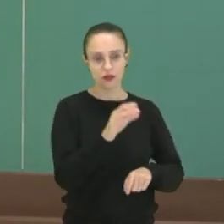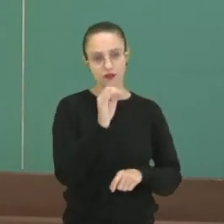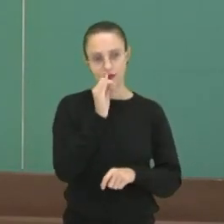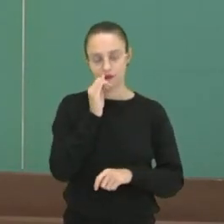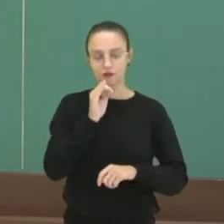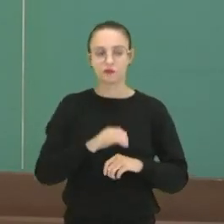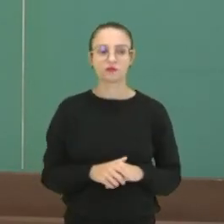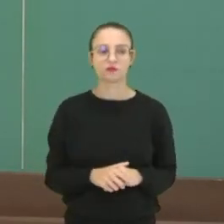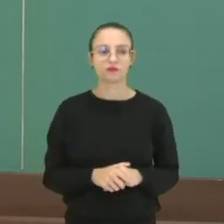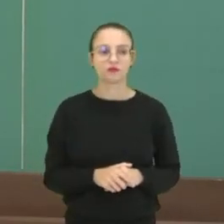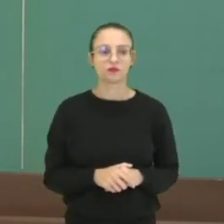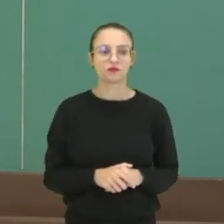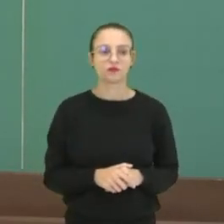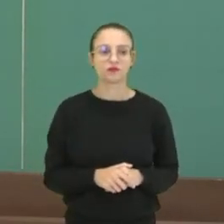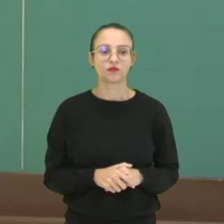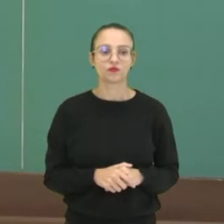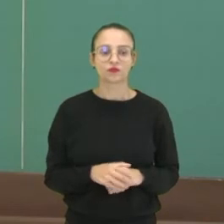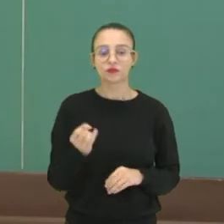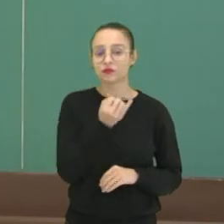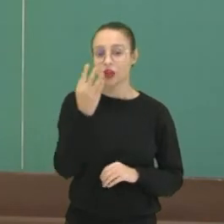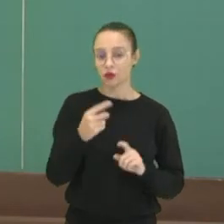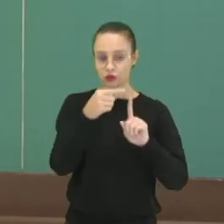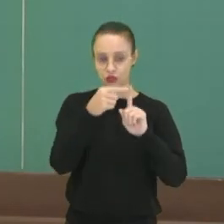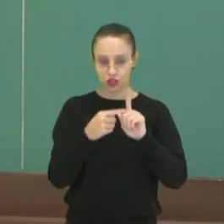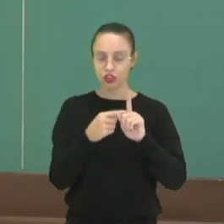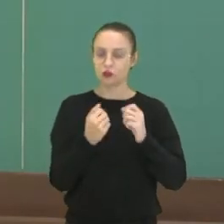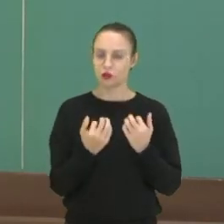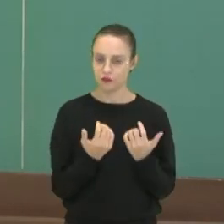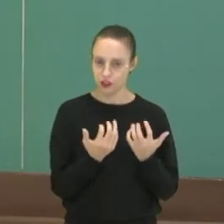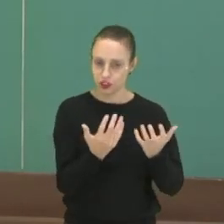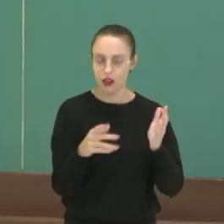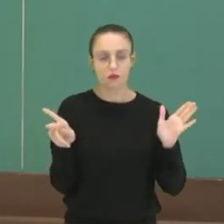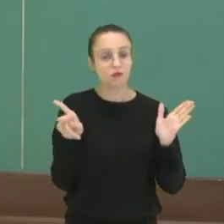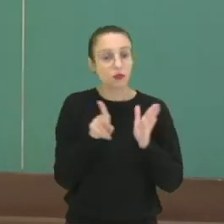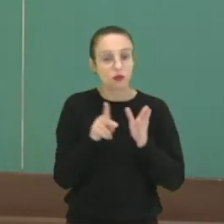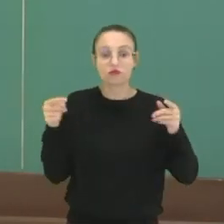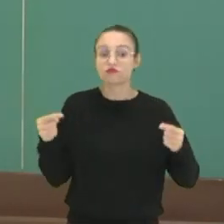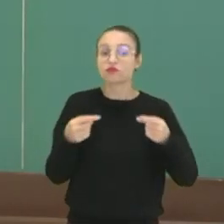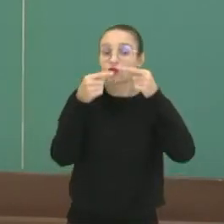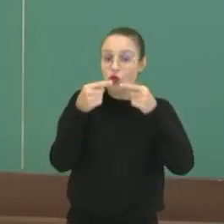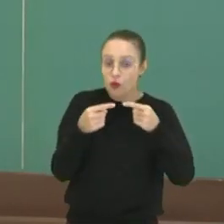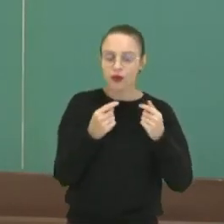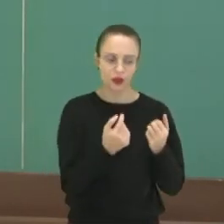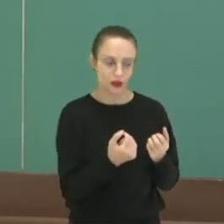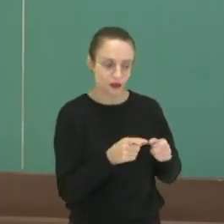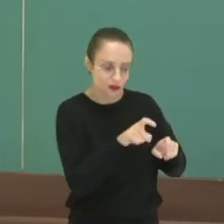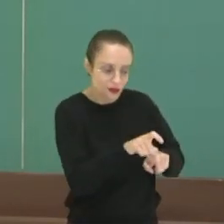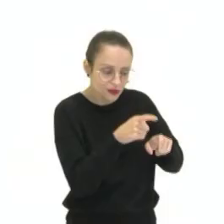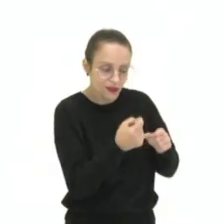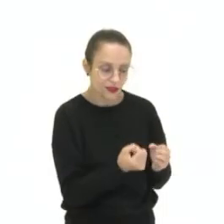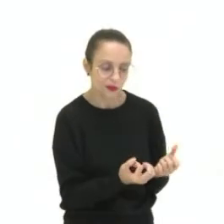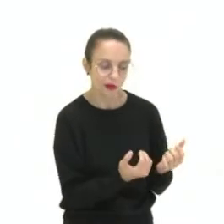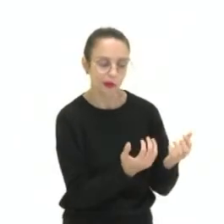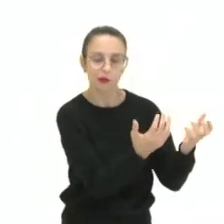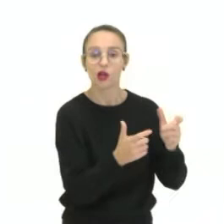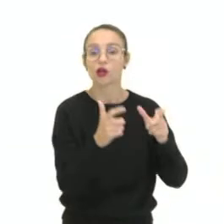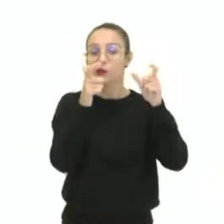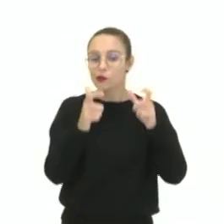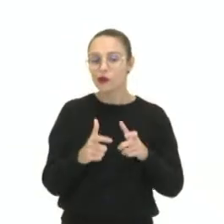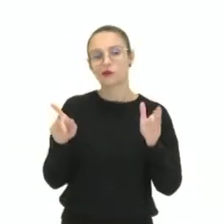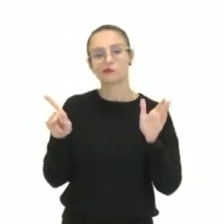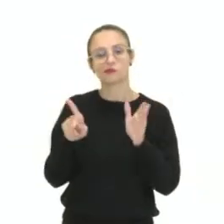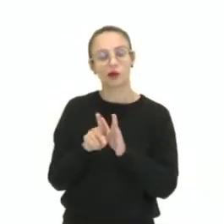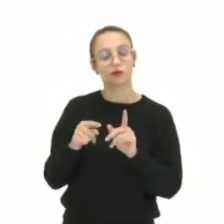exemplo, né? Algumas espécies de vegetais são propícias de serem cultivadas em regiões que